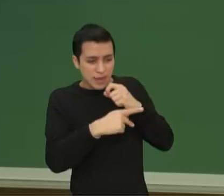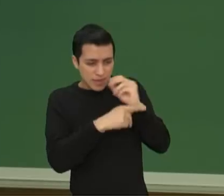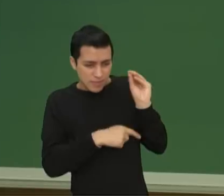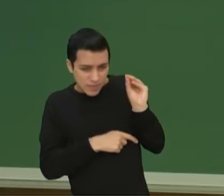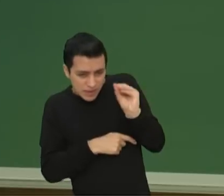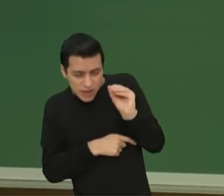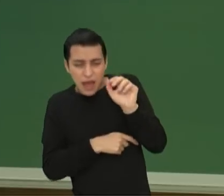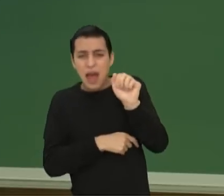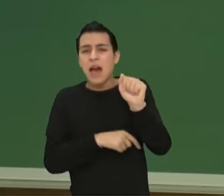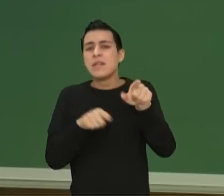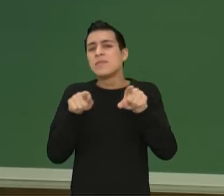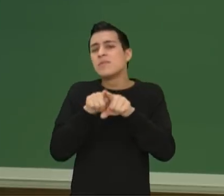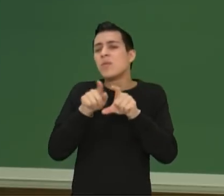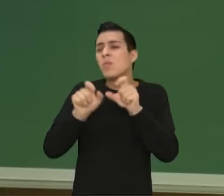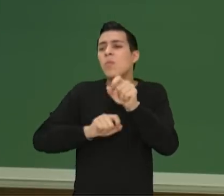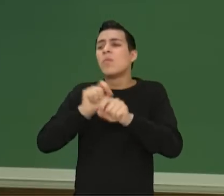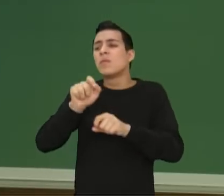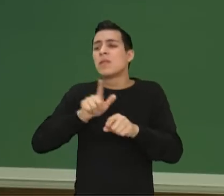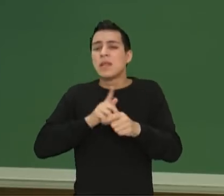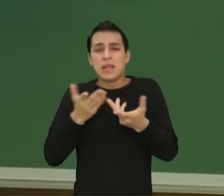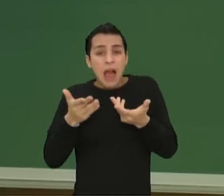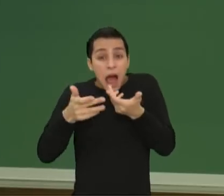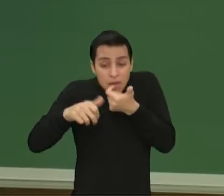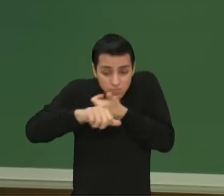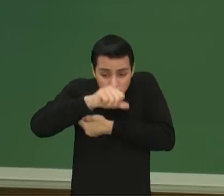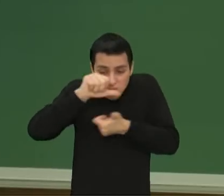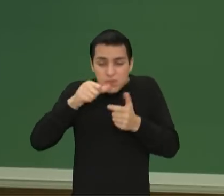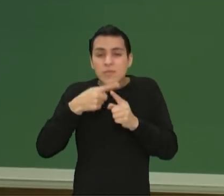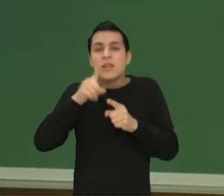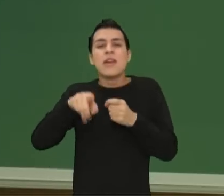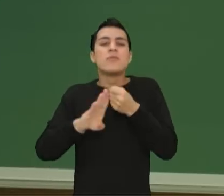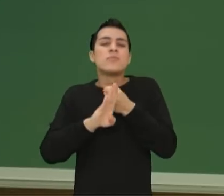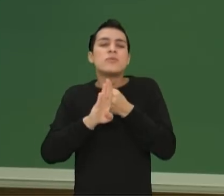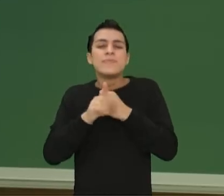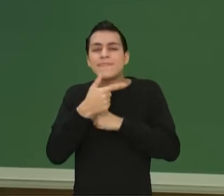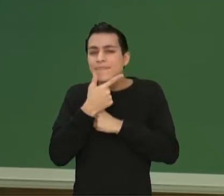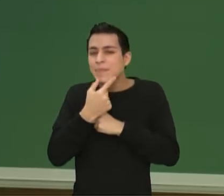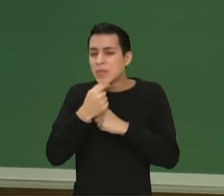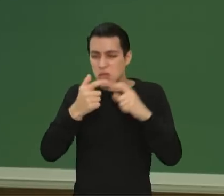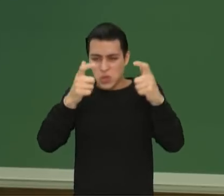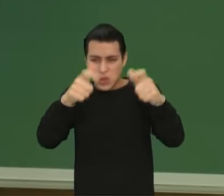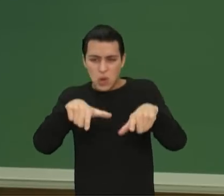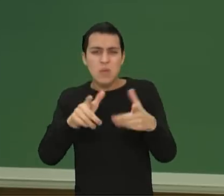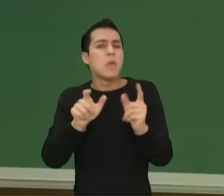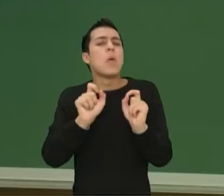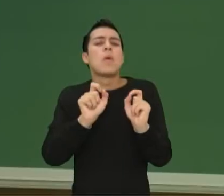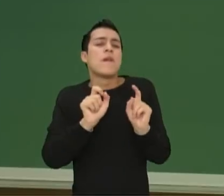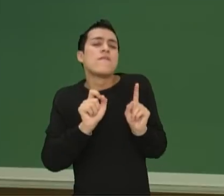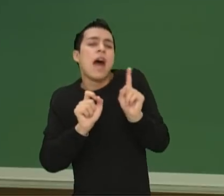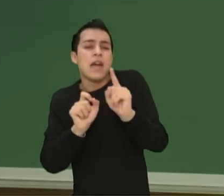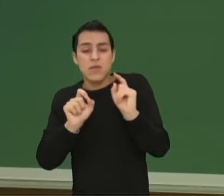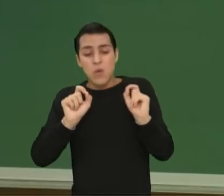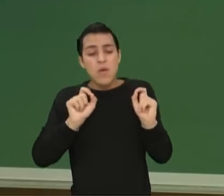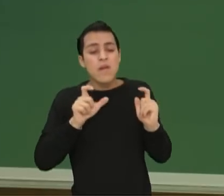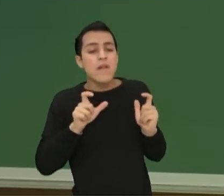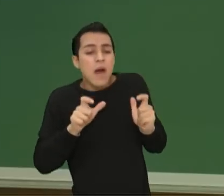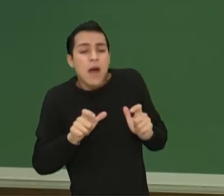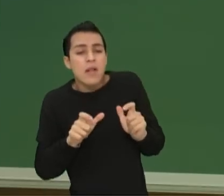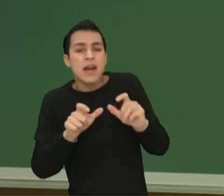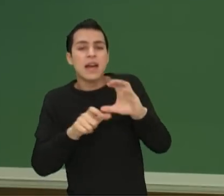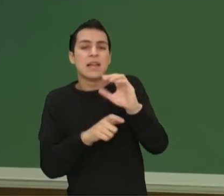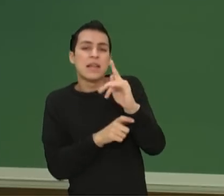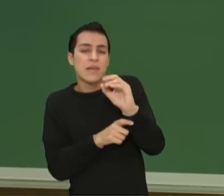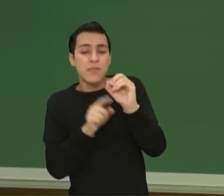a, e nós temos a mudança aqui do substantivo masculino, o local onde ele está indo. Vai ao campo, é